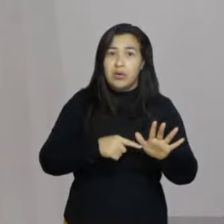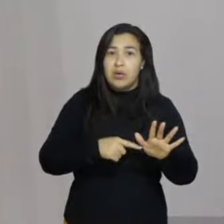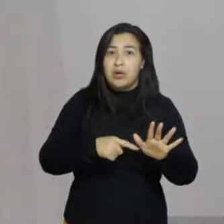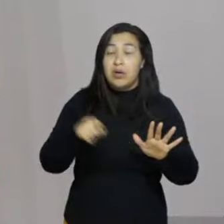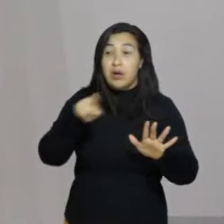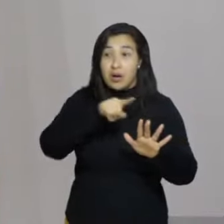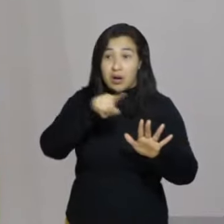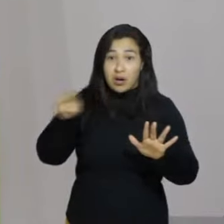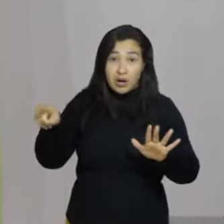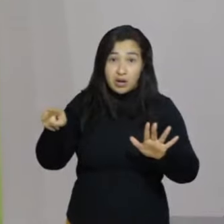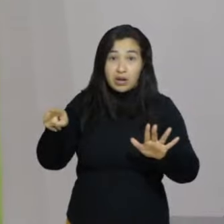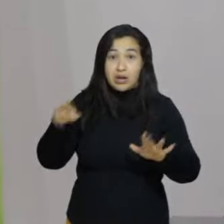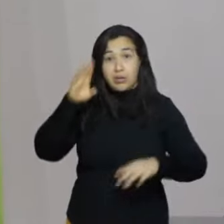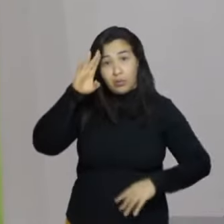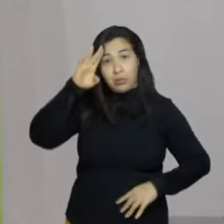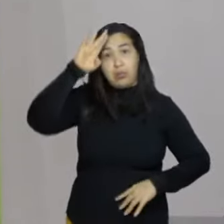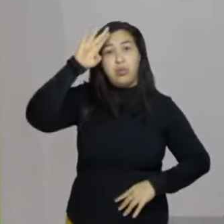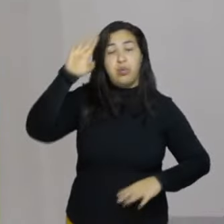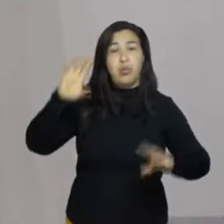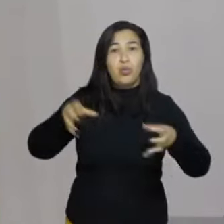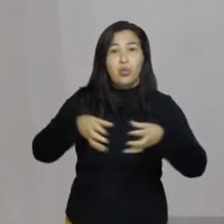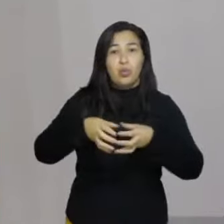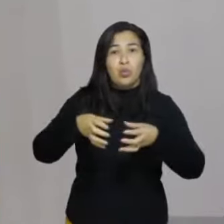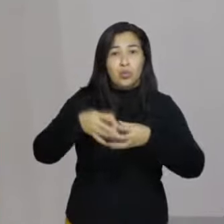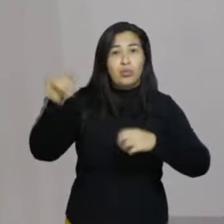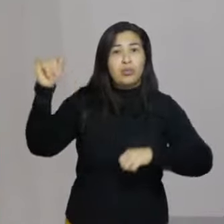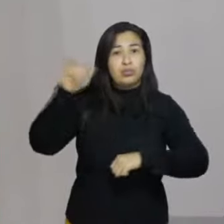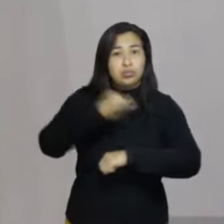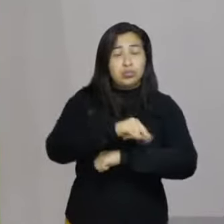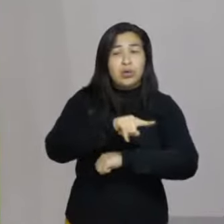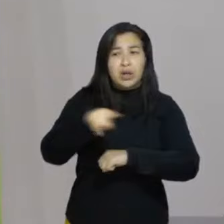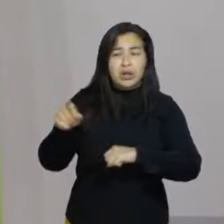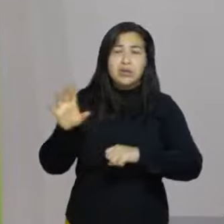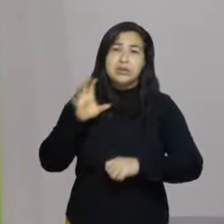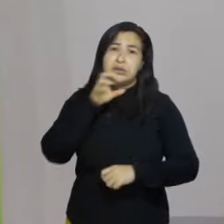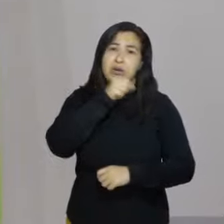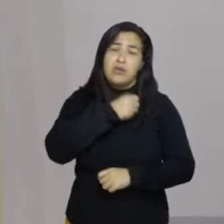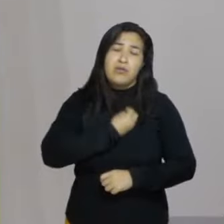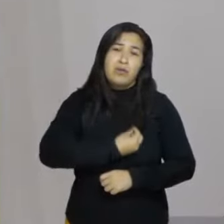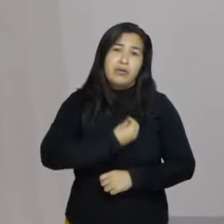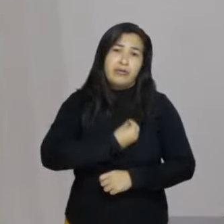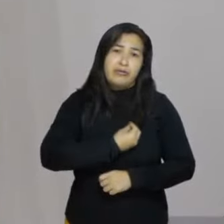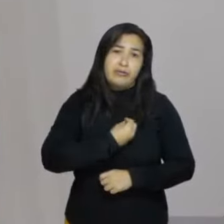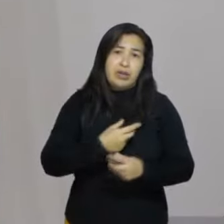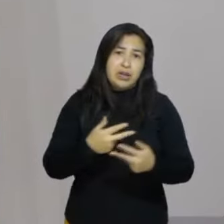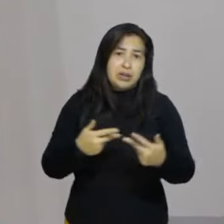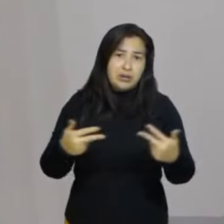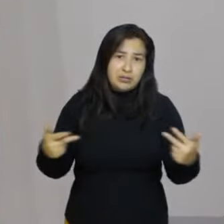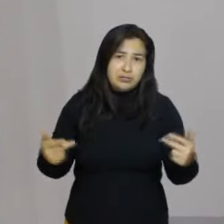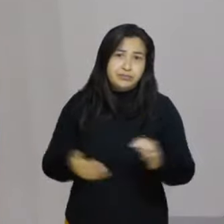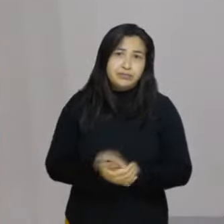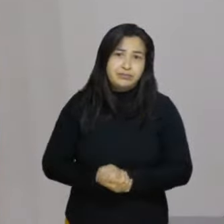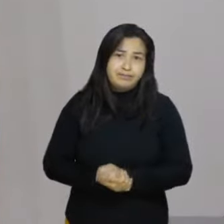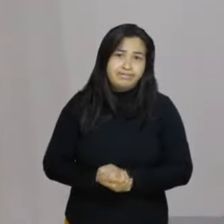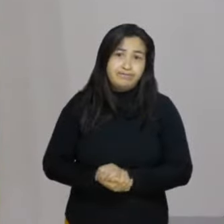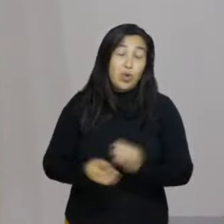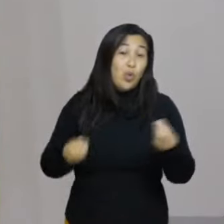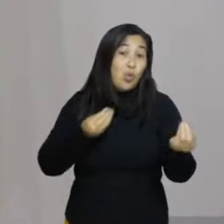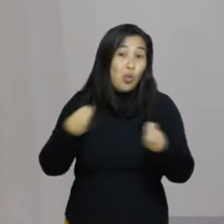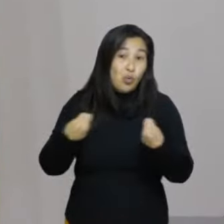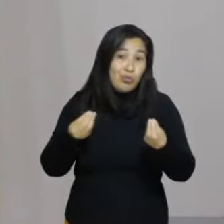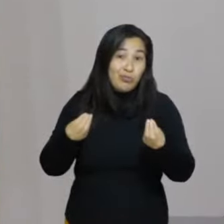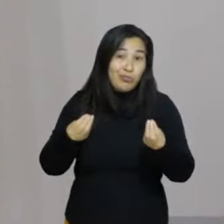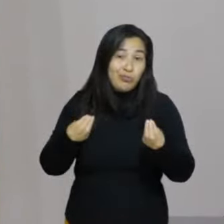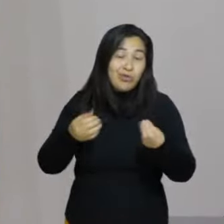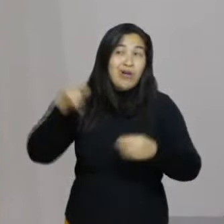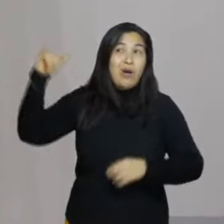Aéreas também levaram muitos donativos e salvaram muitas vidas no estado do Rio Grande do Sul, através do ar, indo pelo ar também,